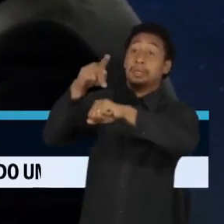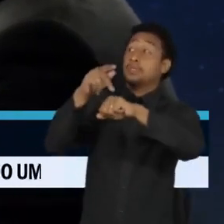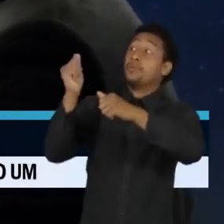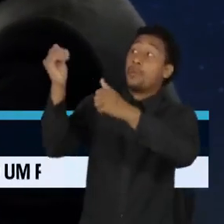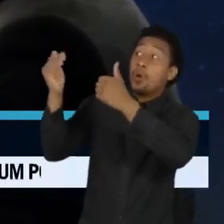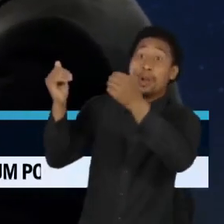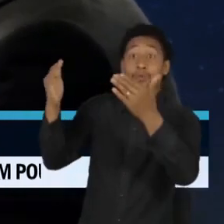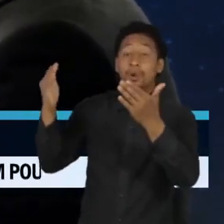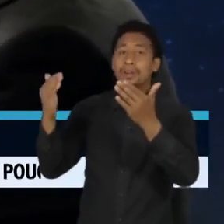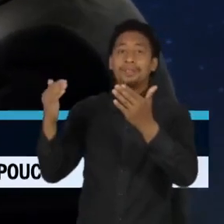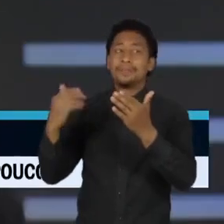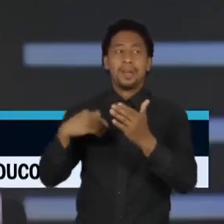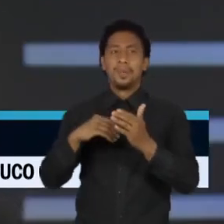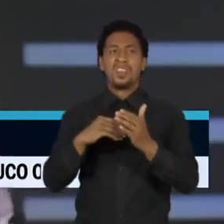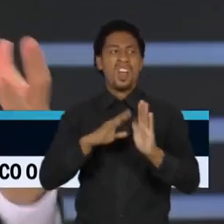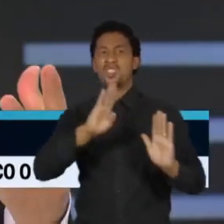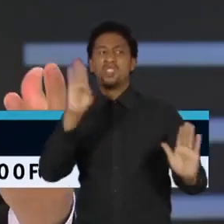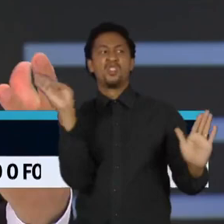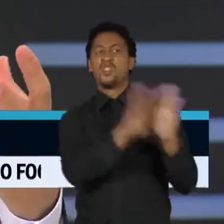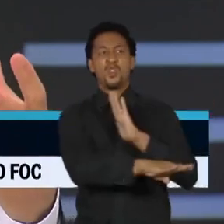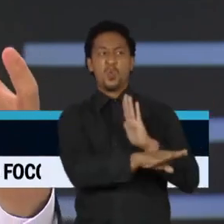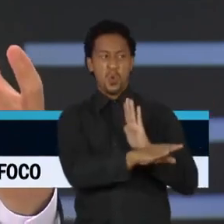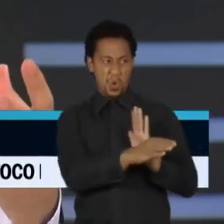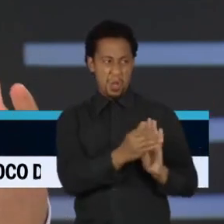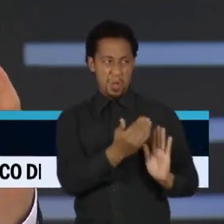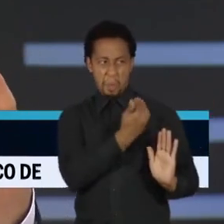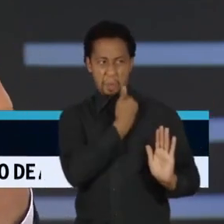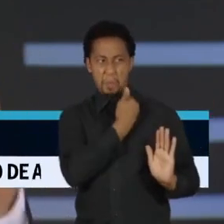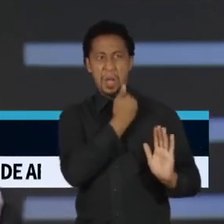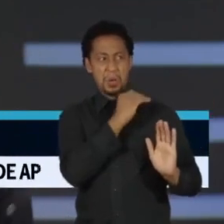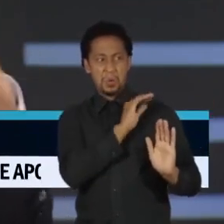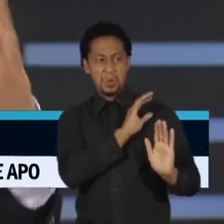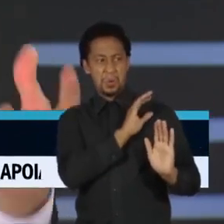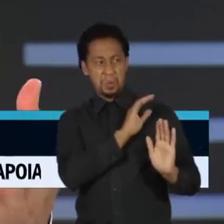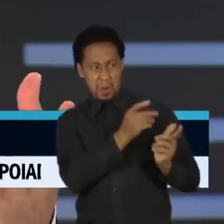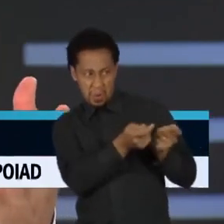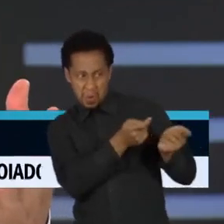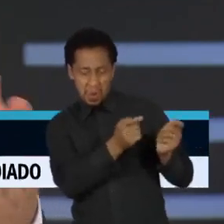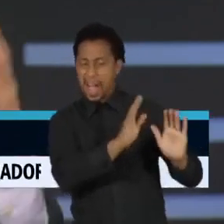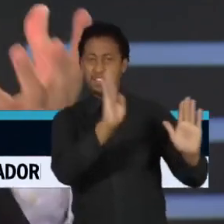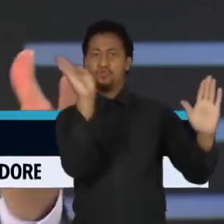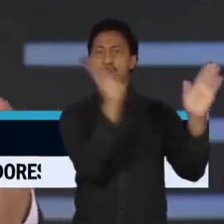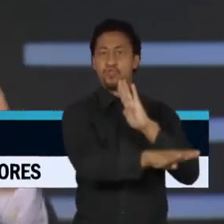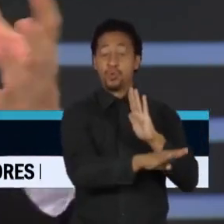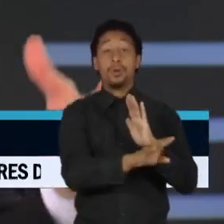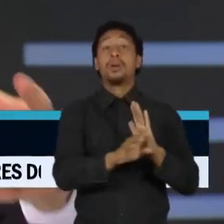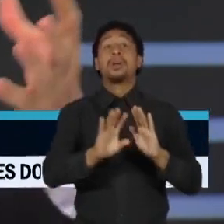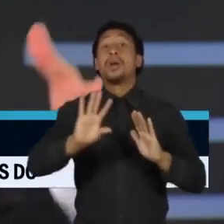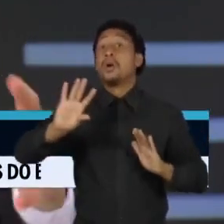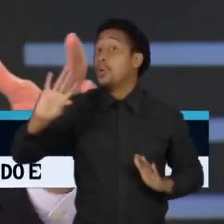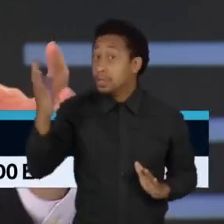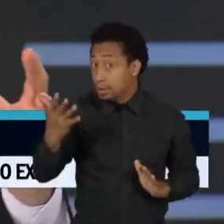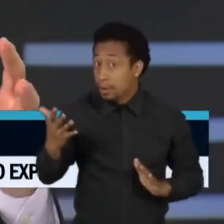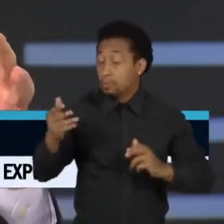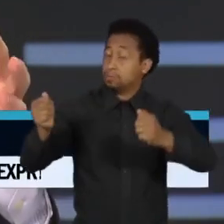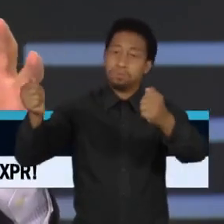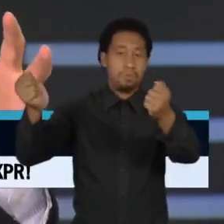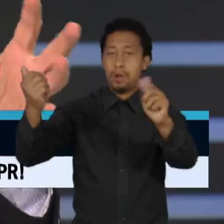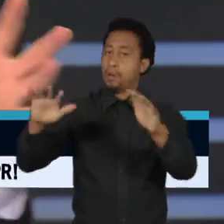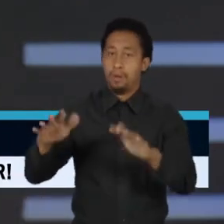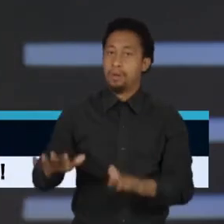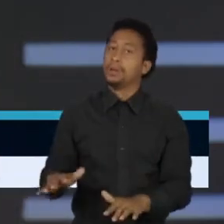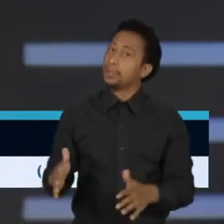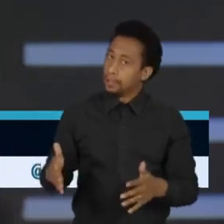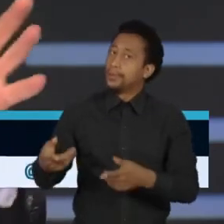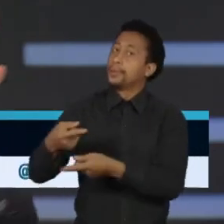moeda, é quase como se fosse um tema de Estado e não de governo. Você tira do jogo governamental, partidário, político, que é normal.